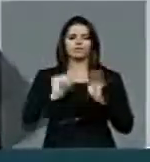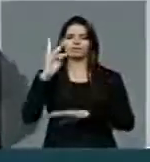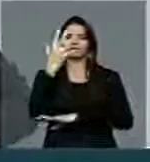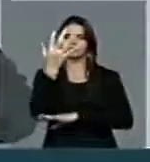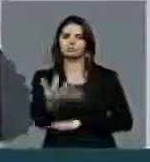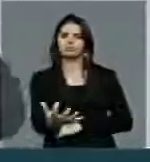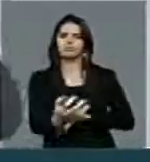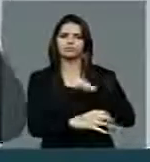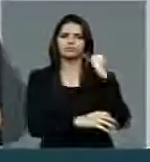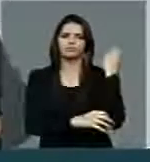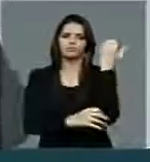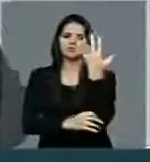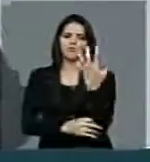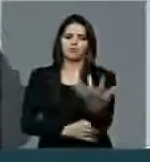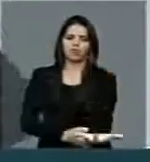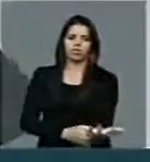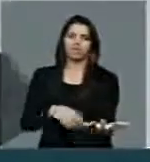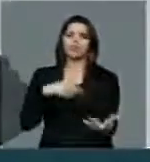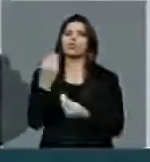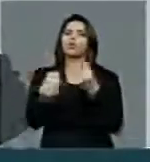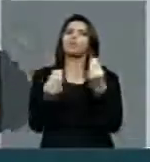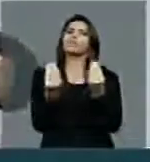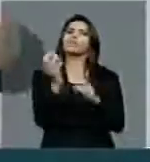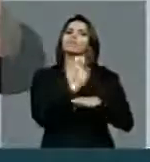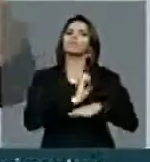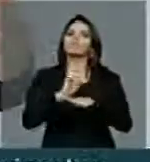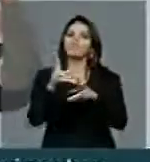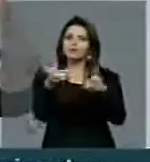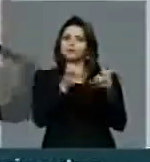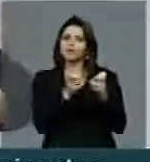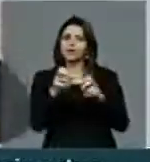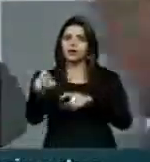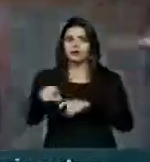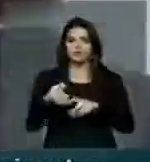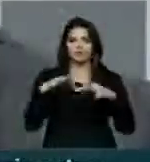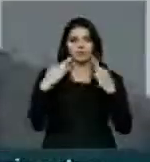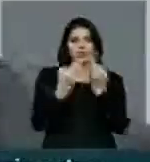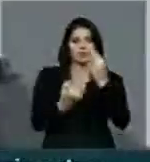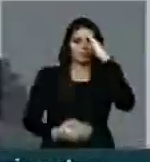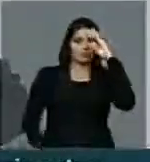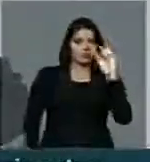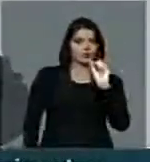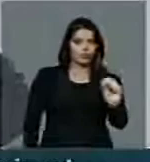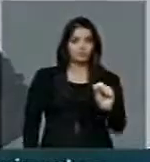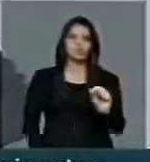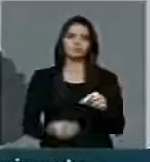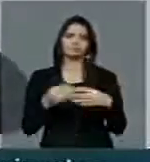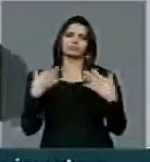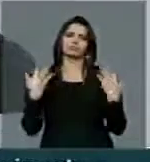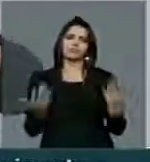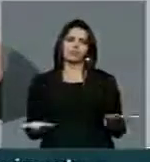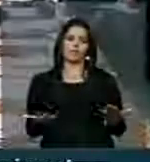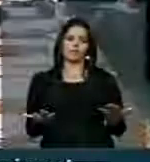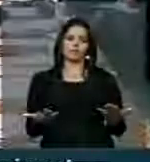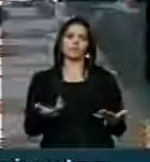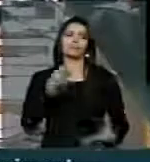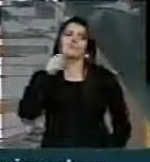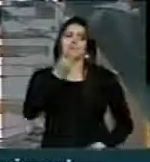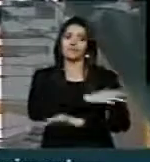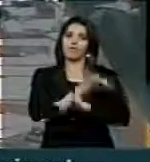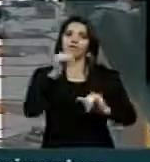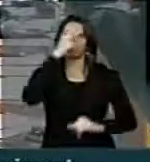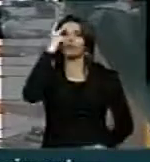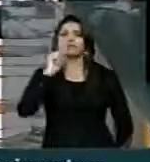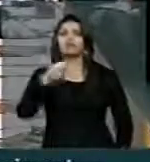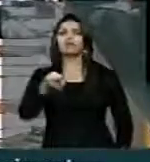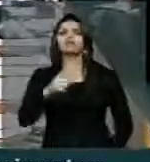desmatamento? Como é que os estados veem isso? Vai priorizar a agricultura familiar? Isso nem, eu vou dizer aos senhores quem tem